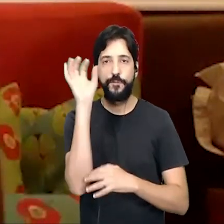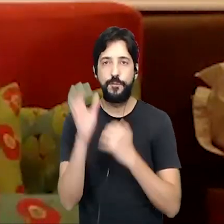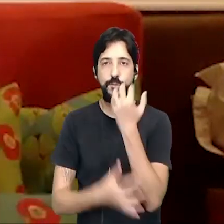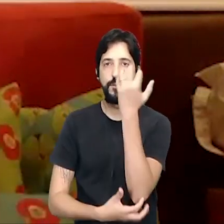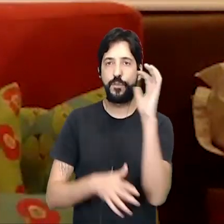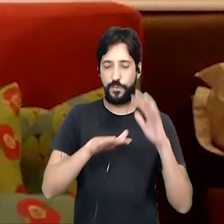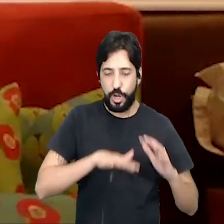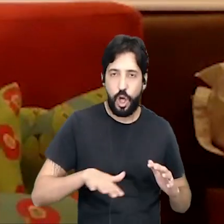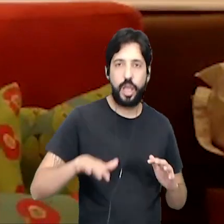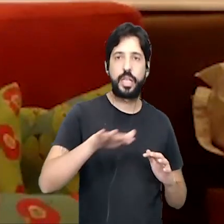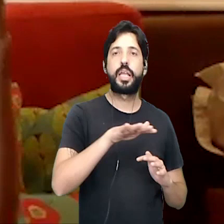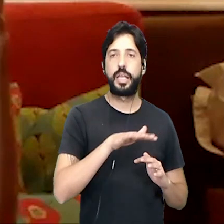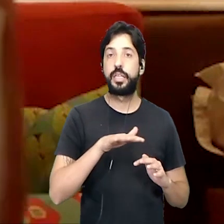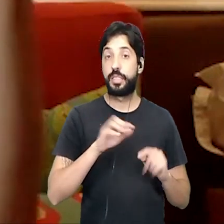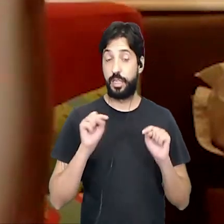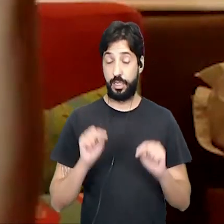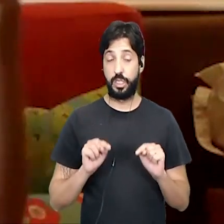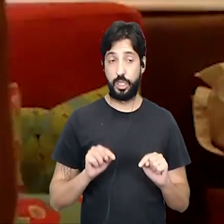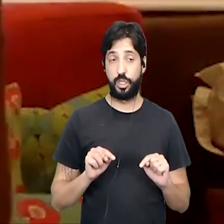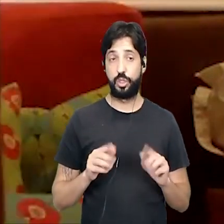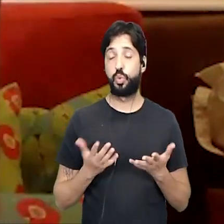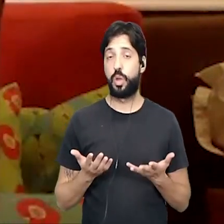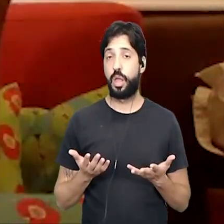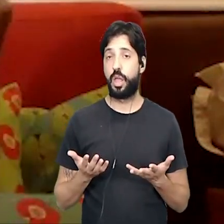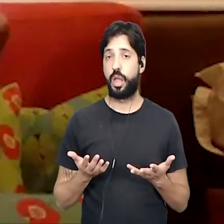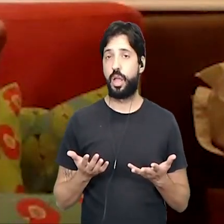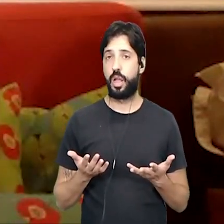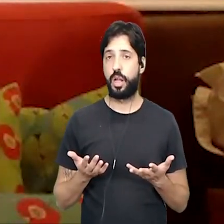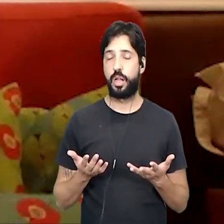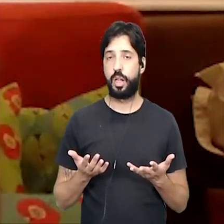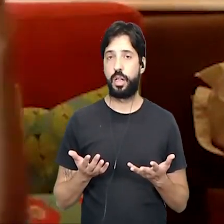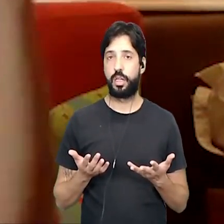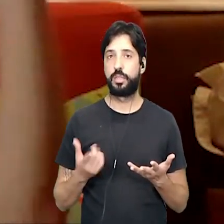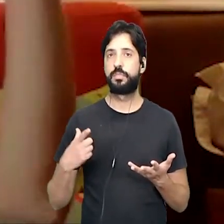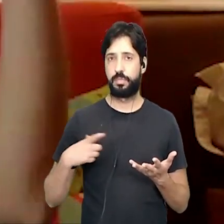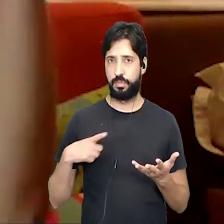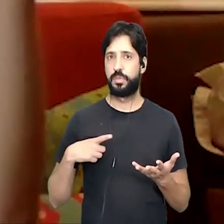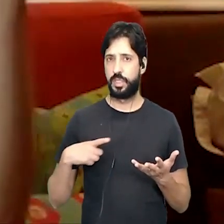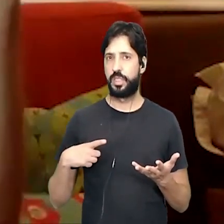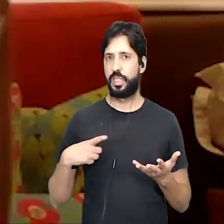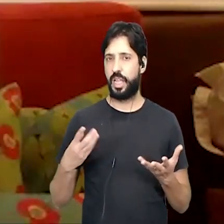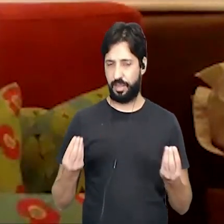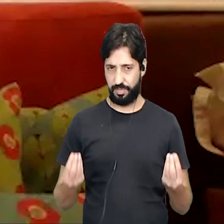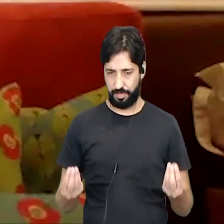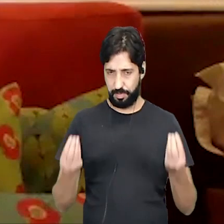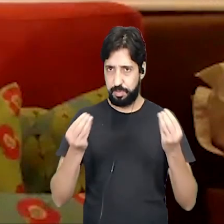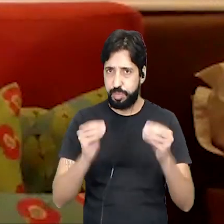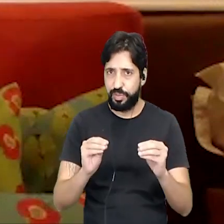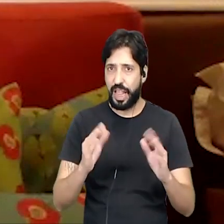sons da floresta. Isso faz, né? Traz